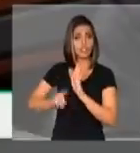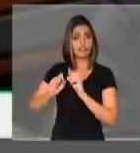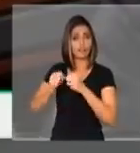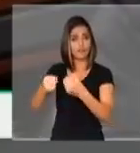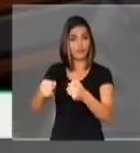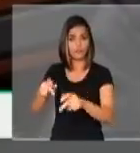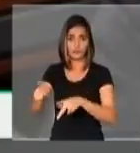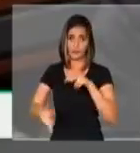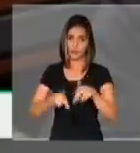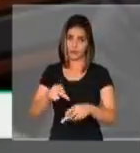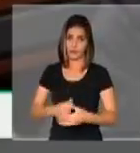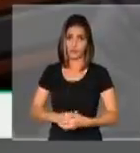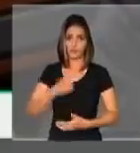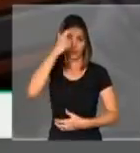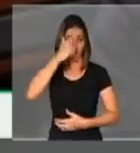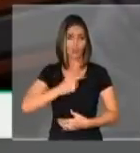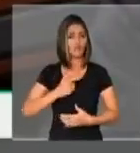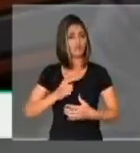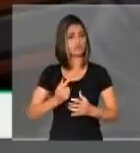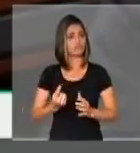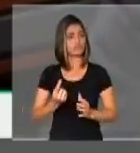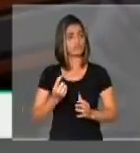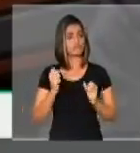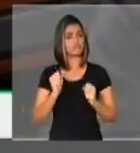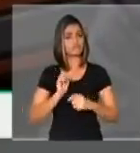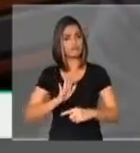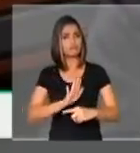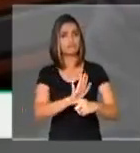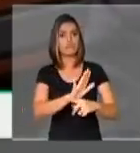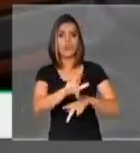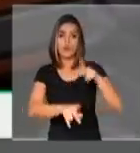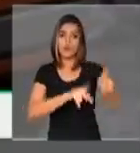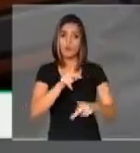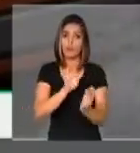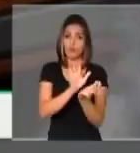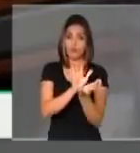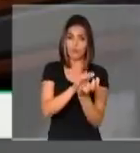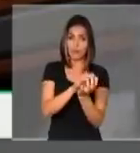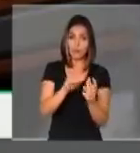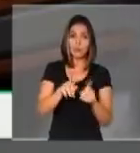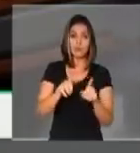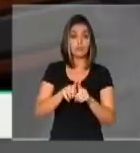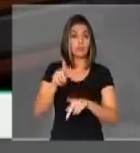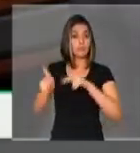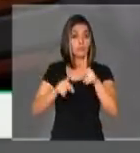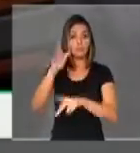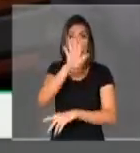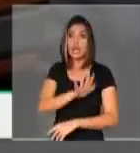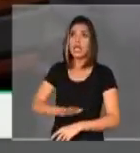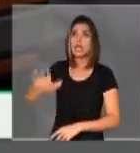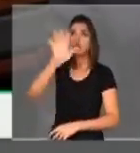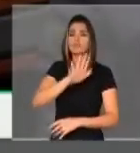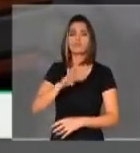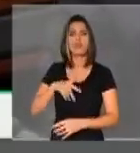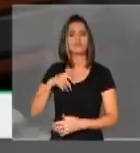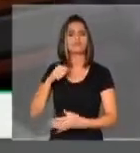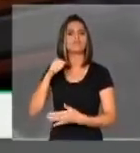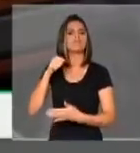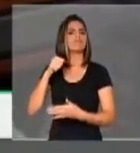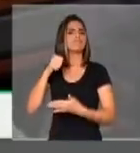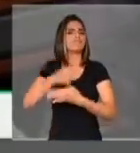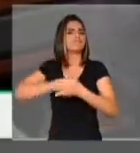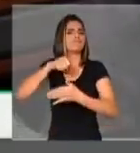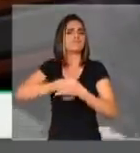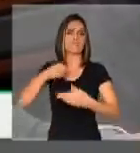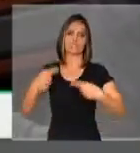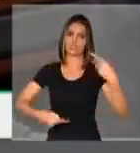defesa do povo. Aqui eu me coloco à disposição do nosso povo pernambucano e do povo brasileiro para fazer esse bom embate, mas